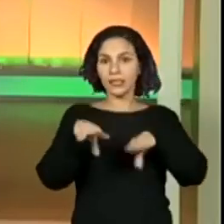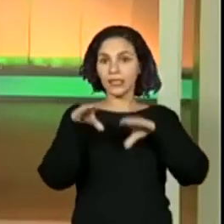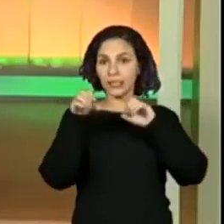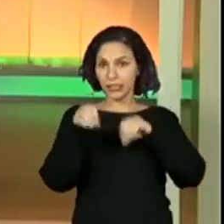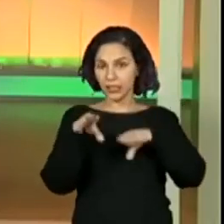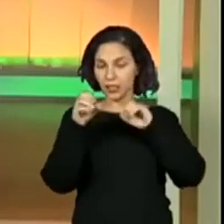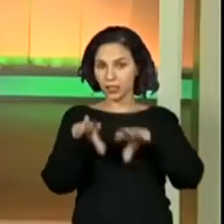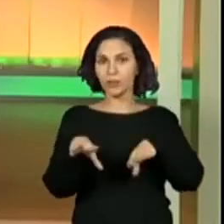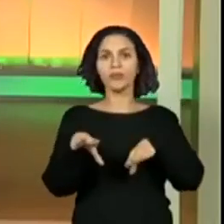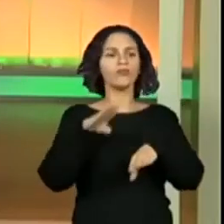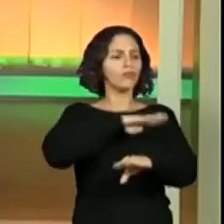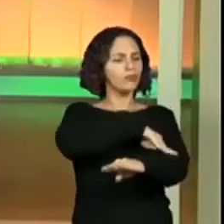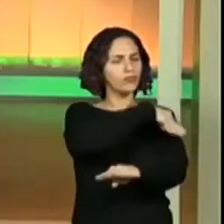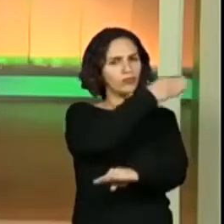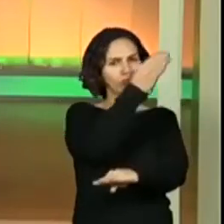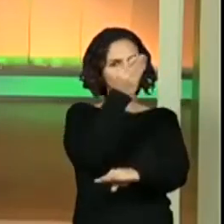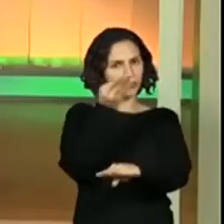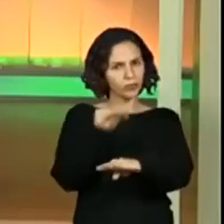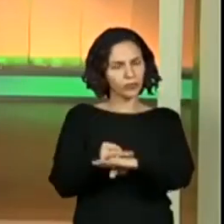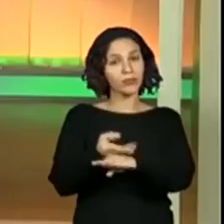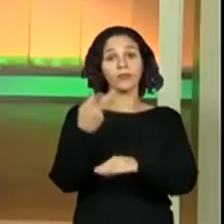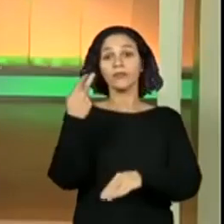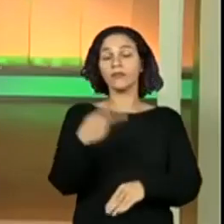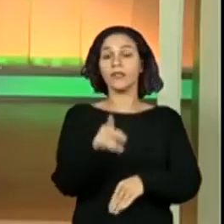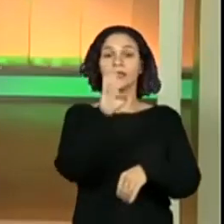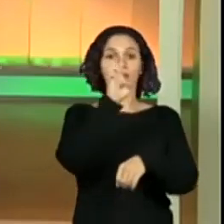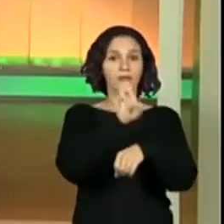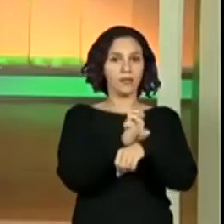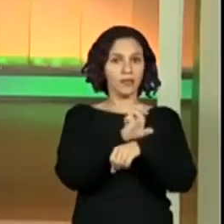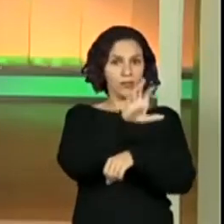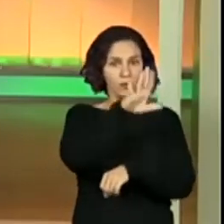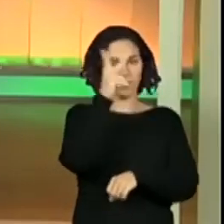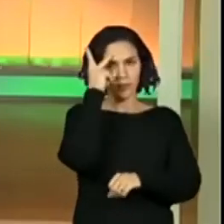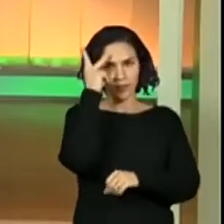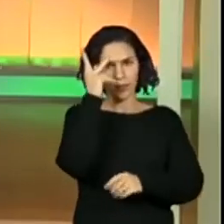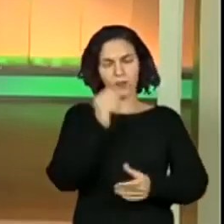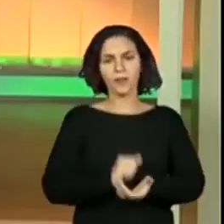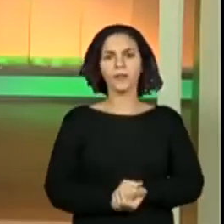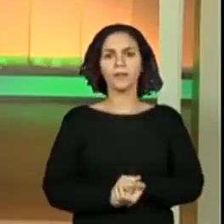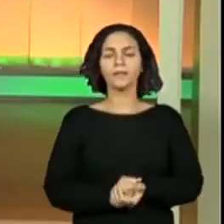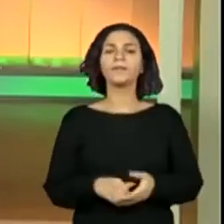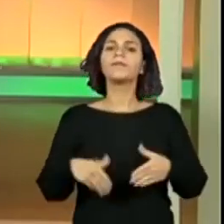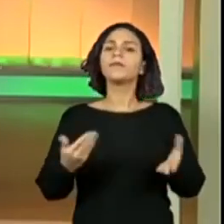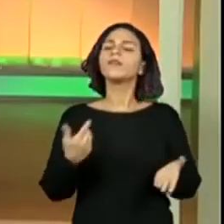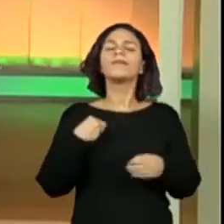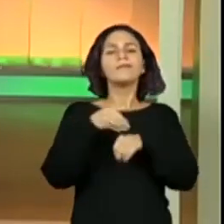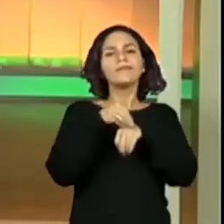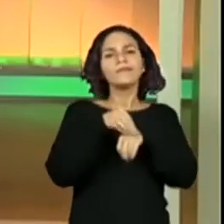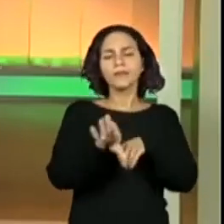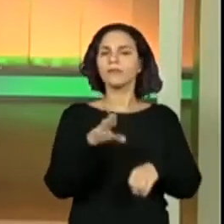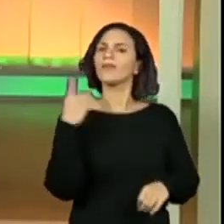Escola Estadual Deputado Raul Pila. E queria dizer que neste momento todos nós,